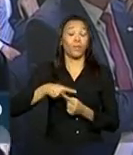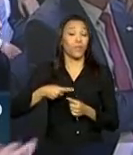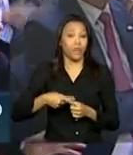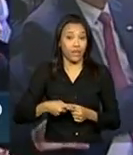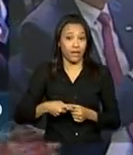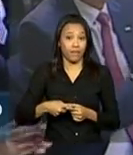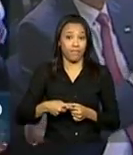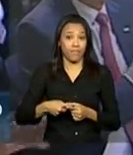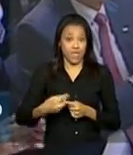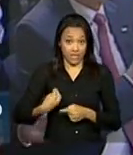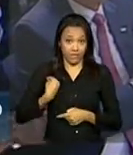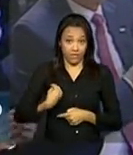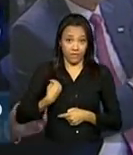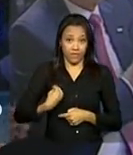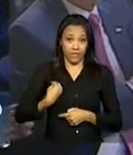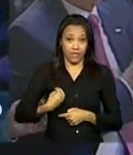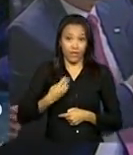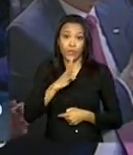essa convivência...